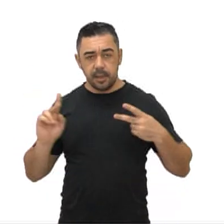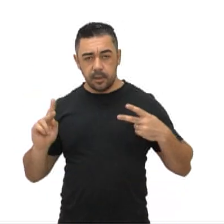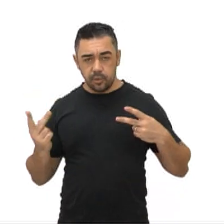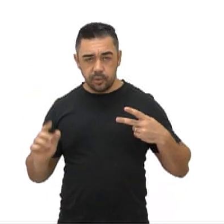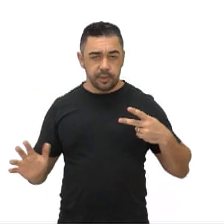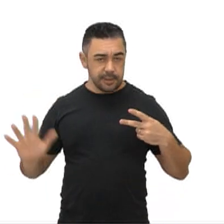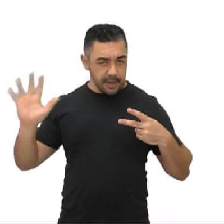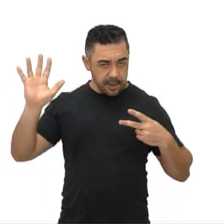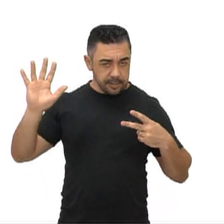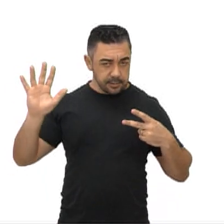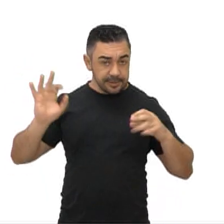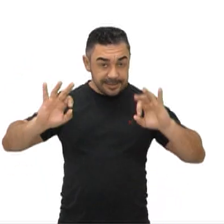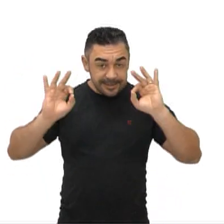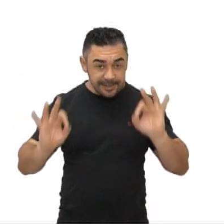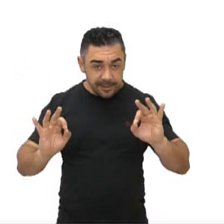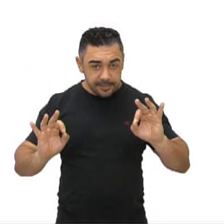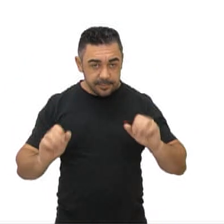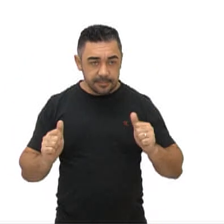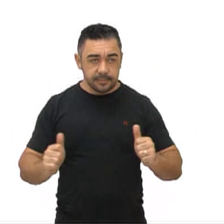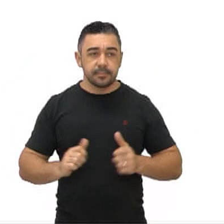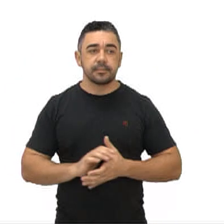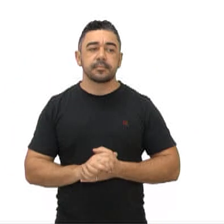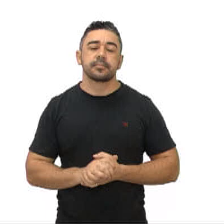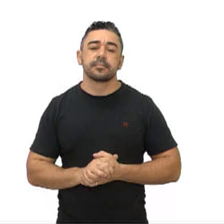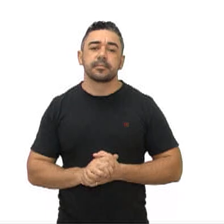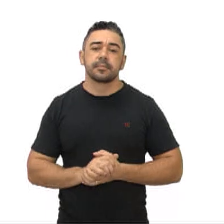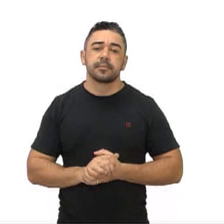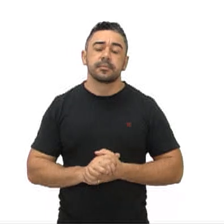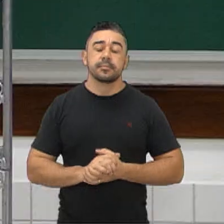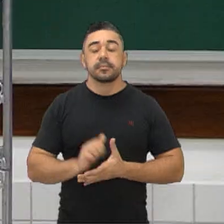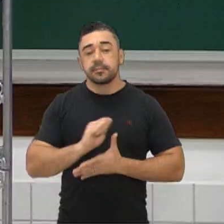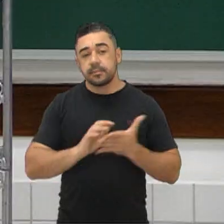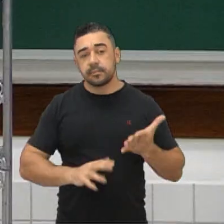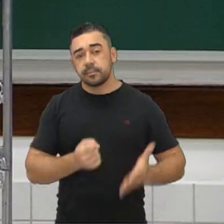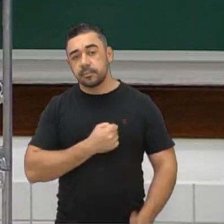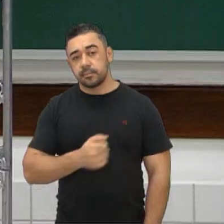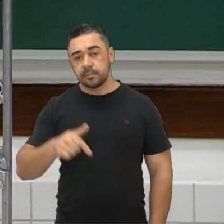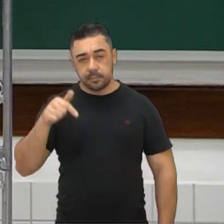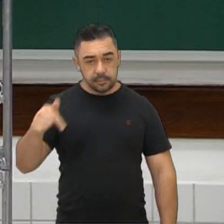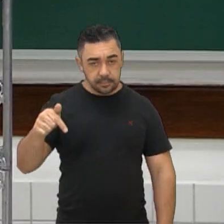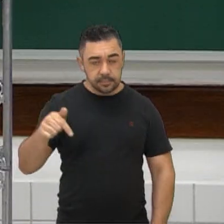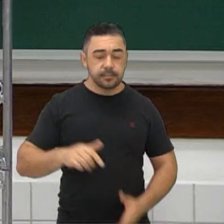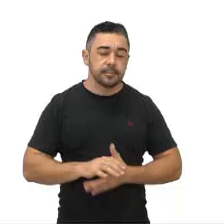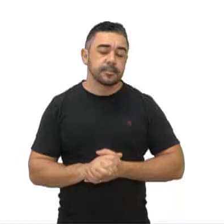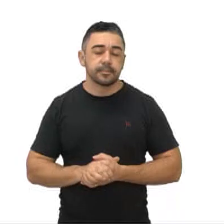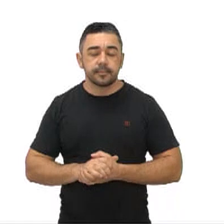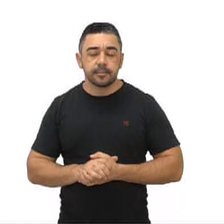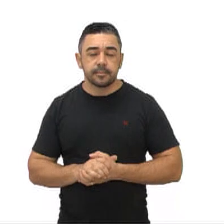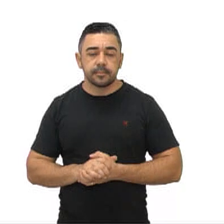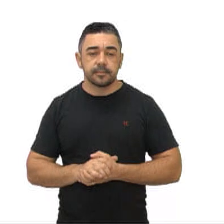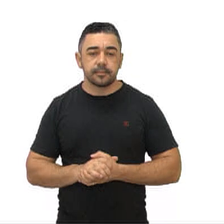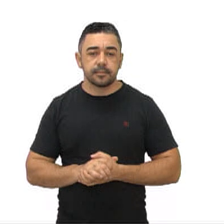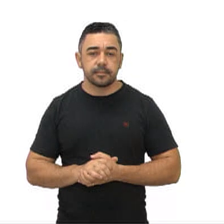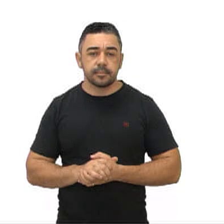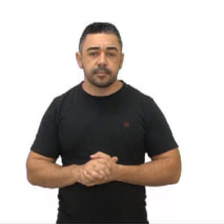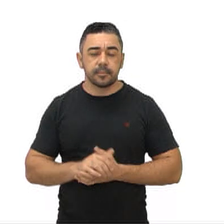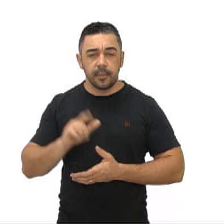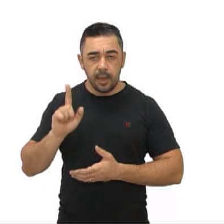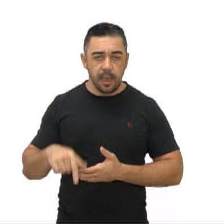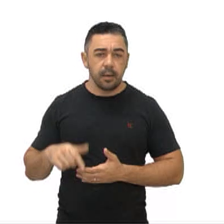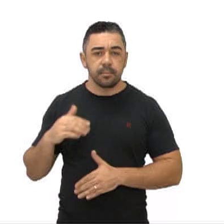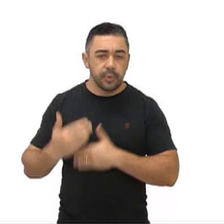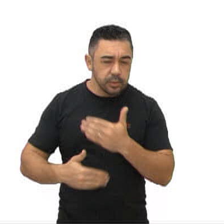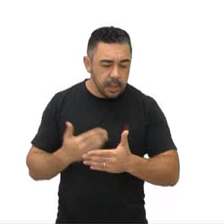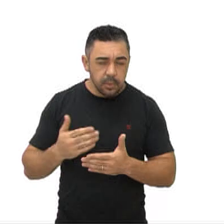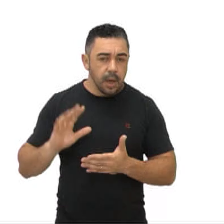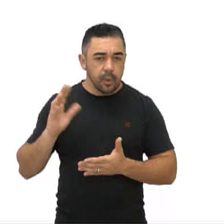hidrogênio gasoso. Certo? Vamos então para a atividade 7 agora. É um processo